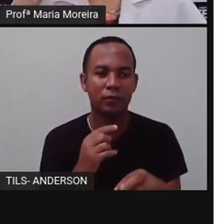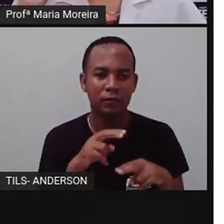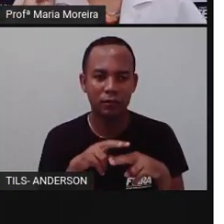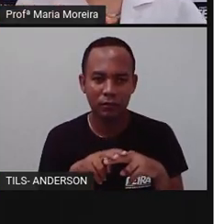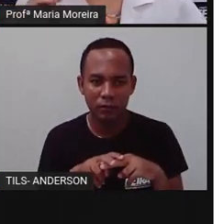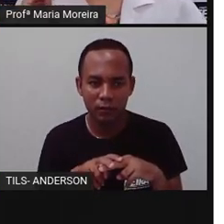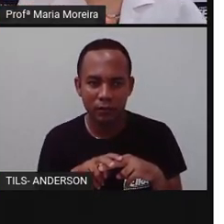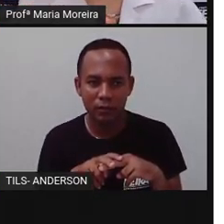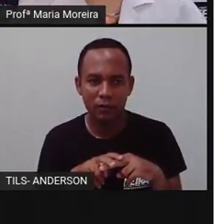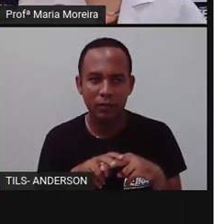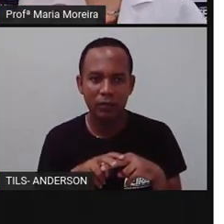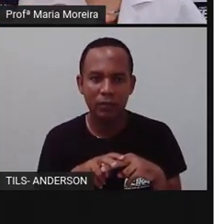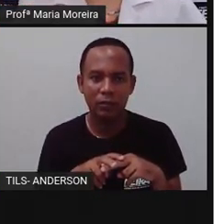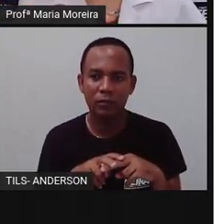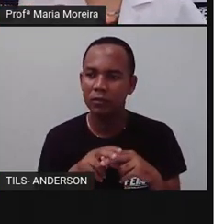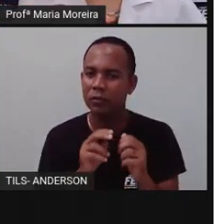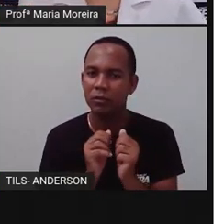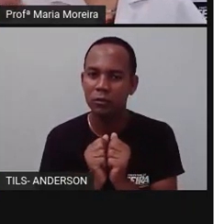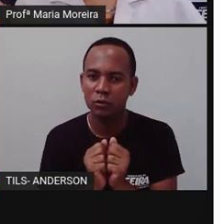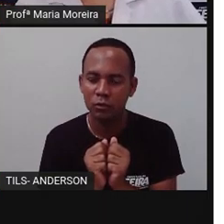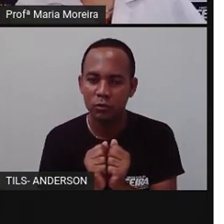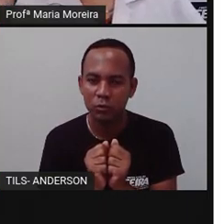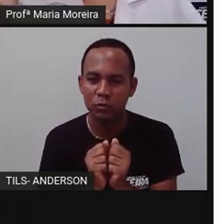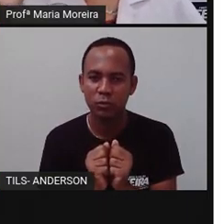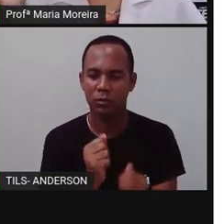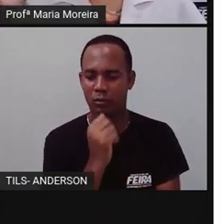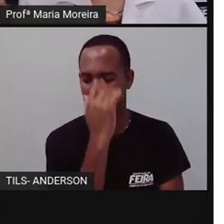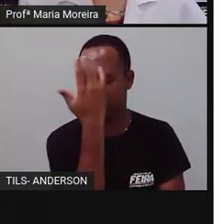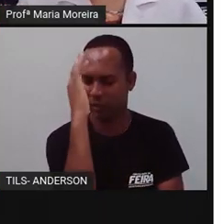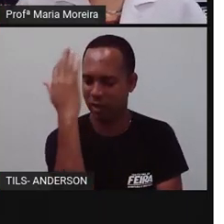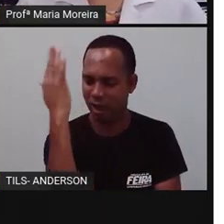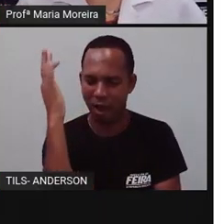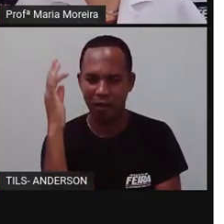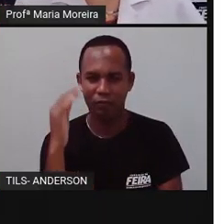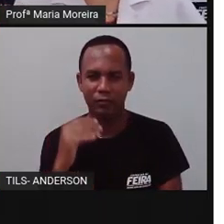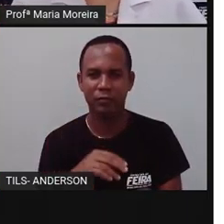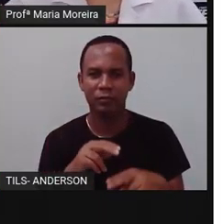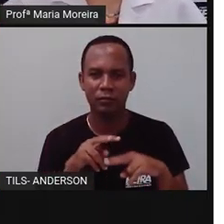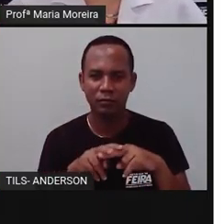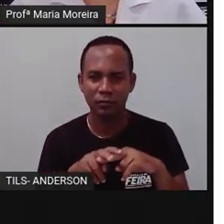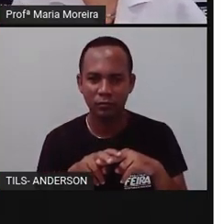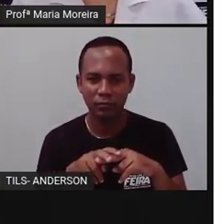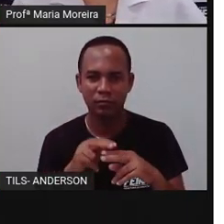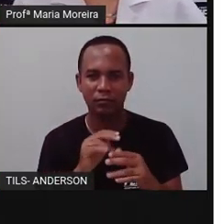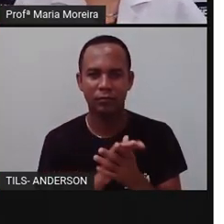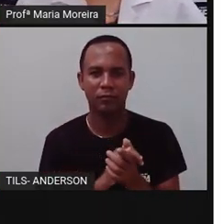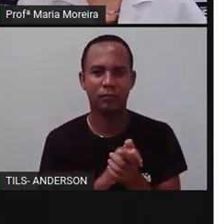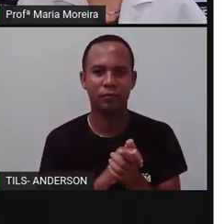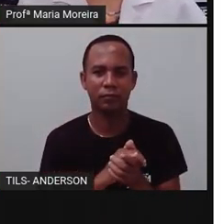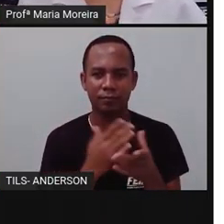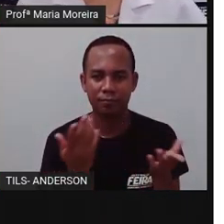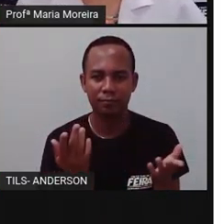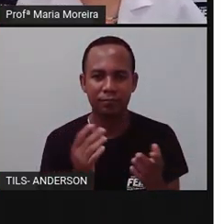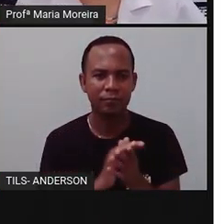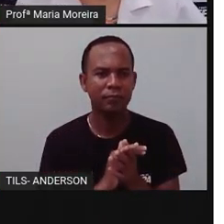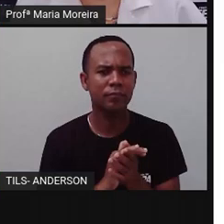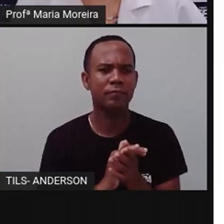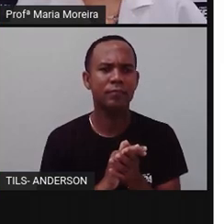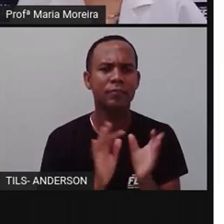Sentado junto do arbusto, né? Que é uma pequena arvorezinha, um matinho, uma plantinha pequena. Sem